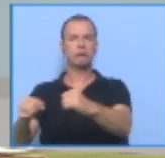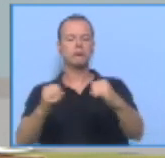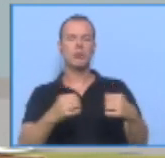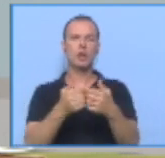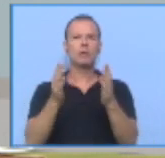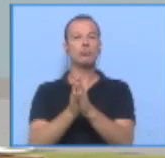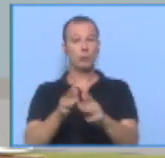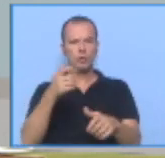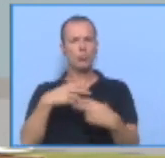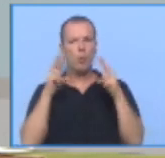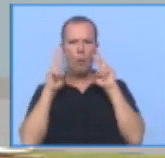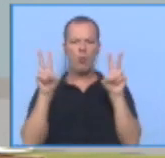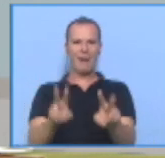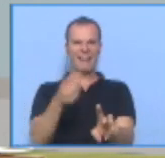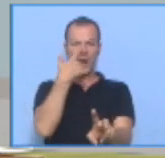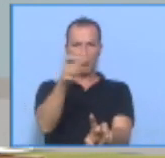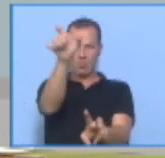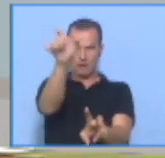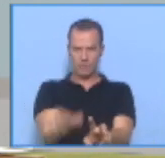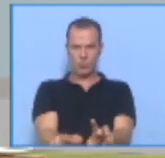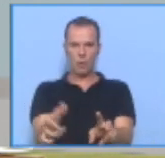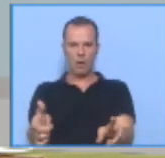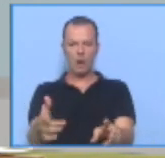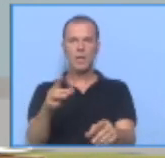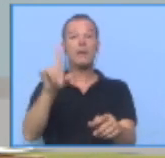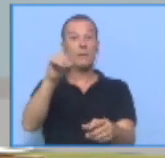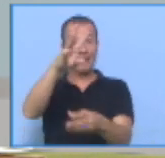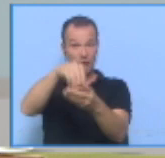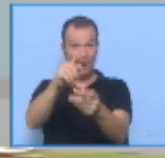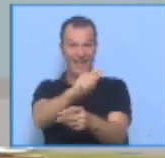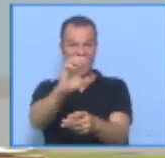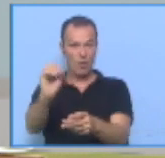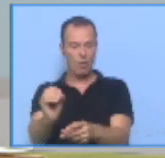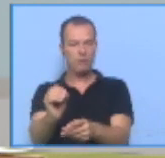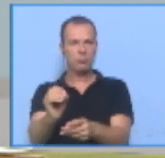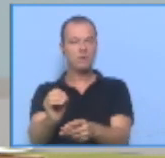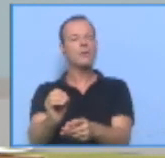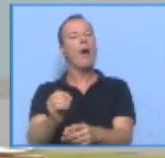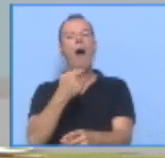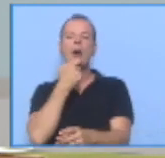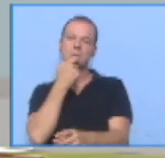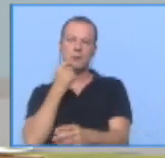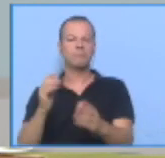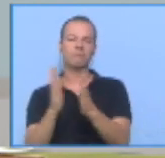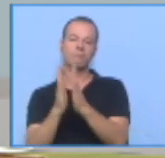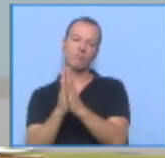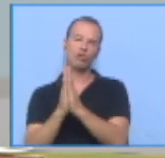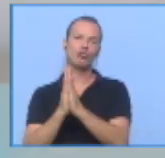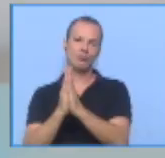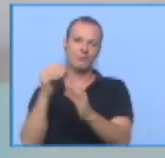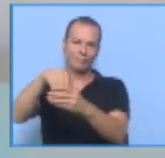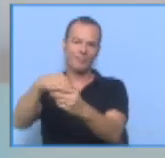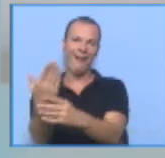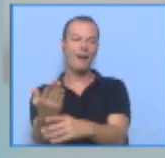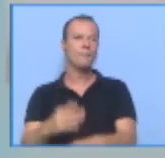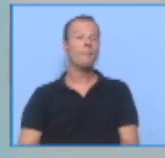o humano, e o humano inclui o ecológico, não pode prescindir do religioso. Não é? Há aqui diferente o ângulo